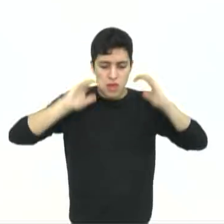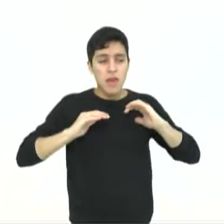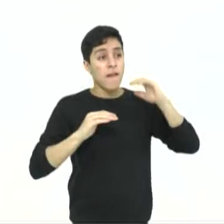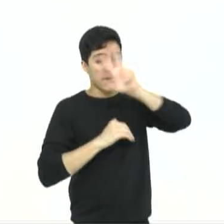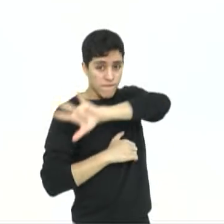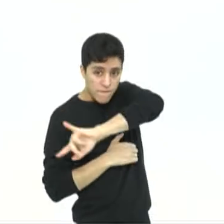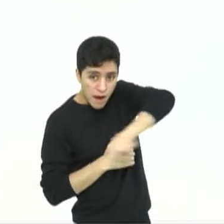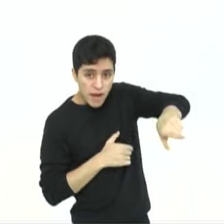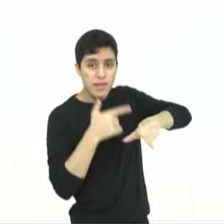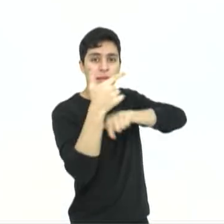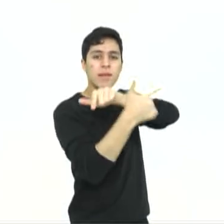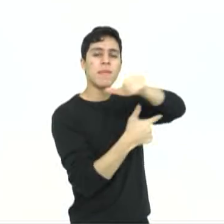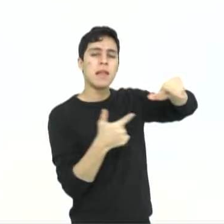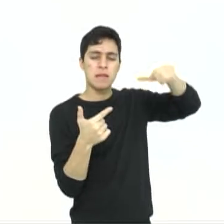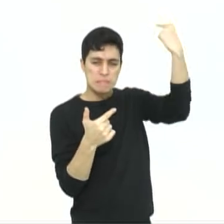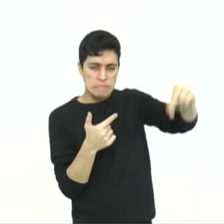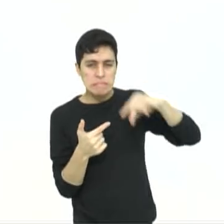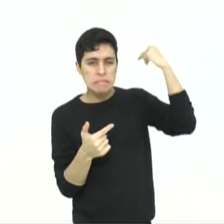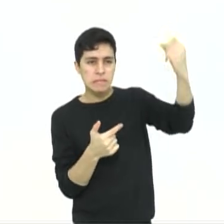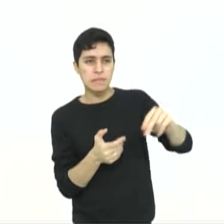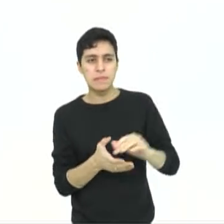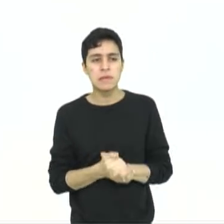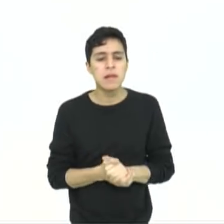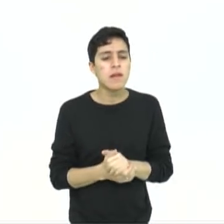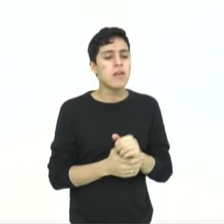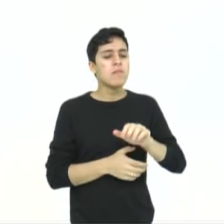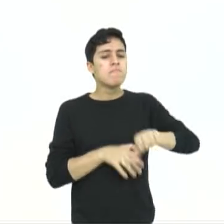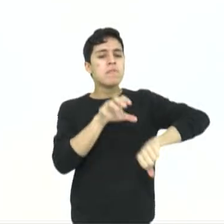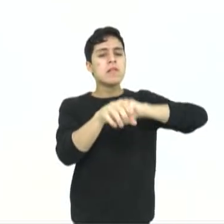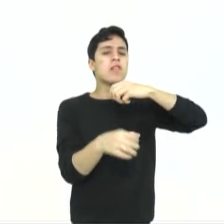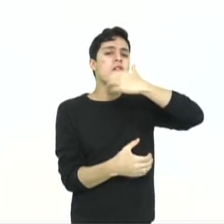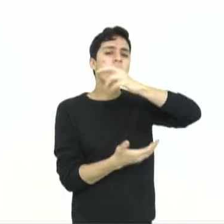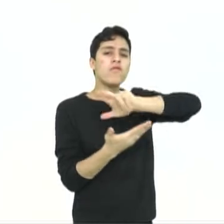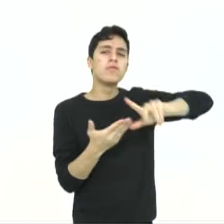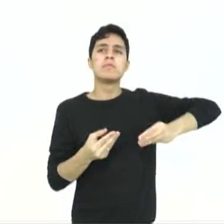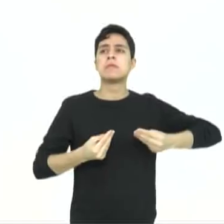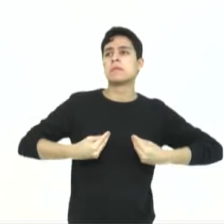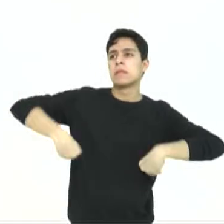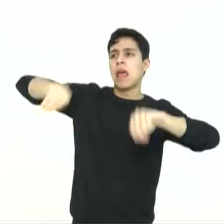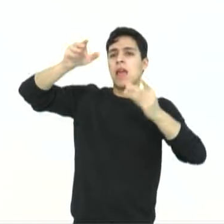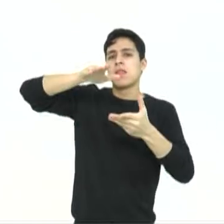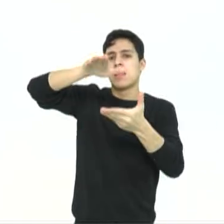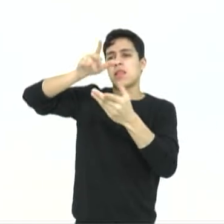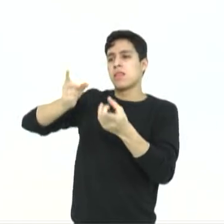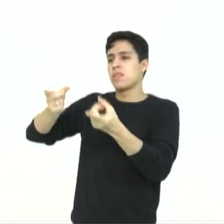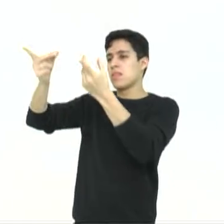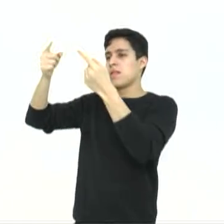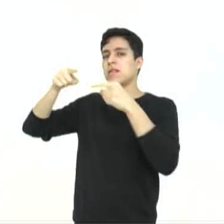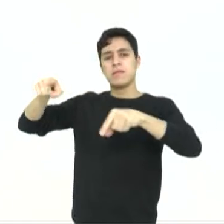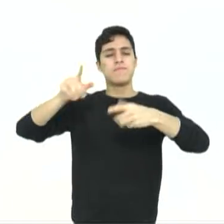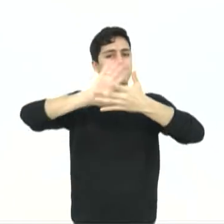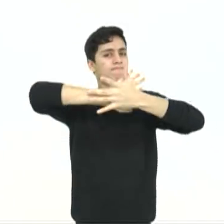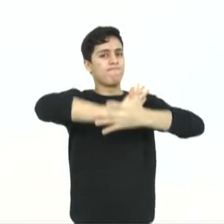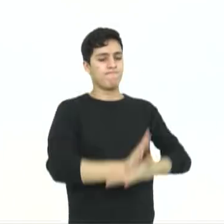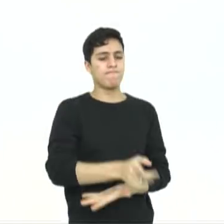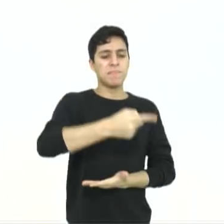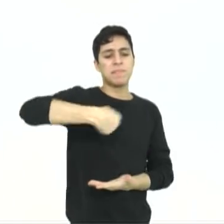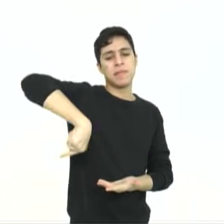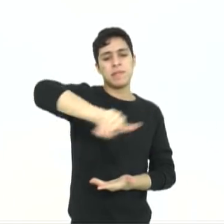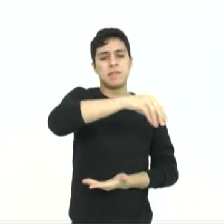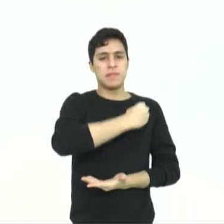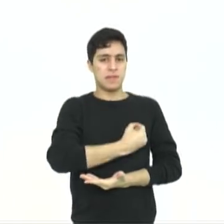do trigo, da aveia, frutas destinadas à exportação. Isso desorganizava os modos de produção e sobrevivência das comunidades